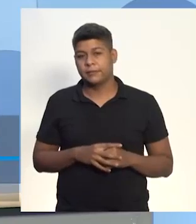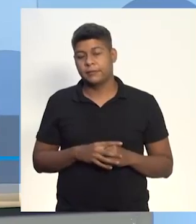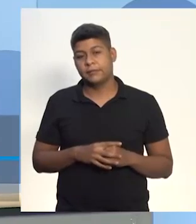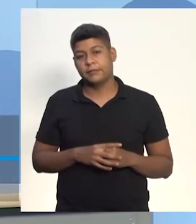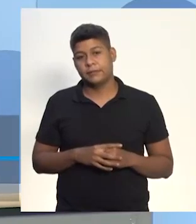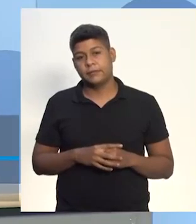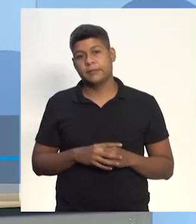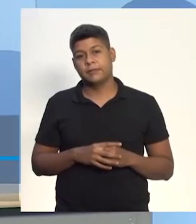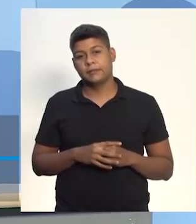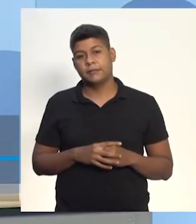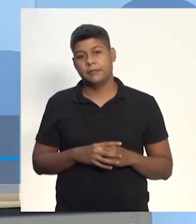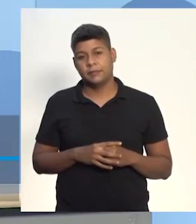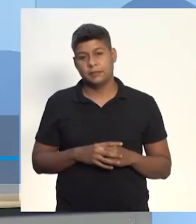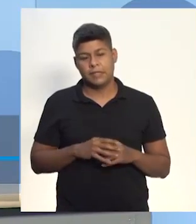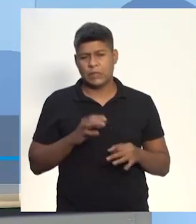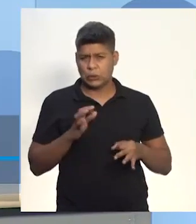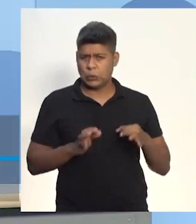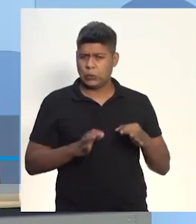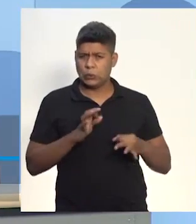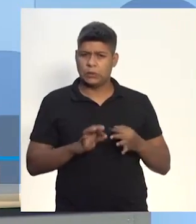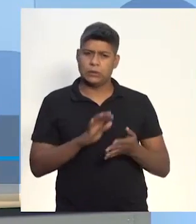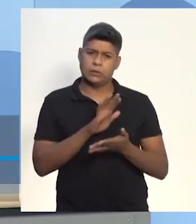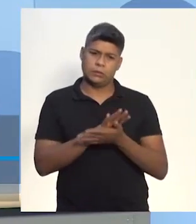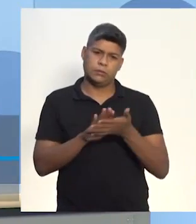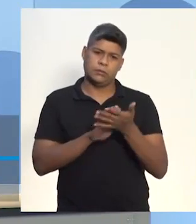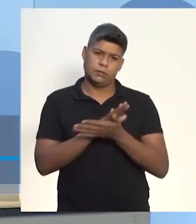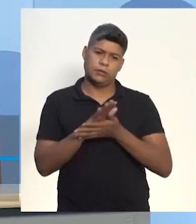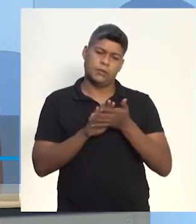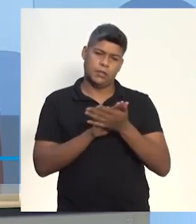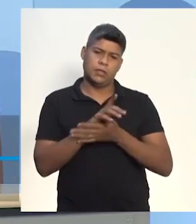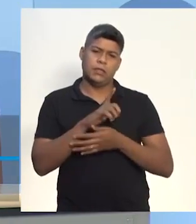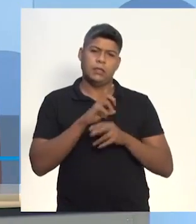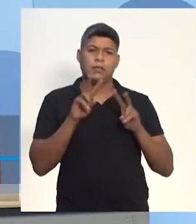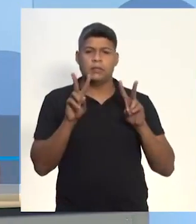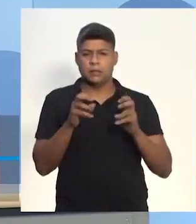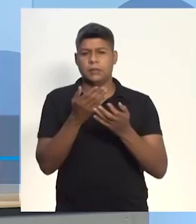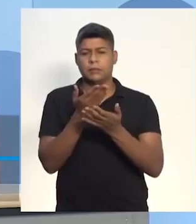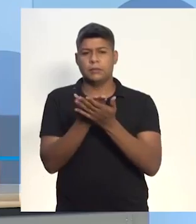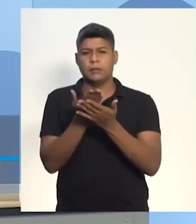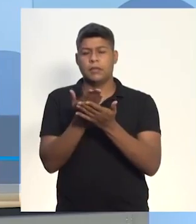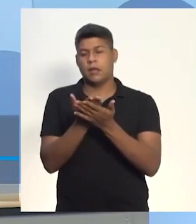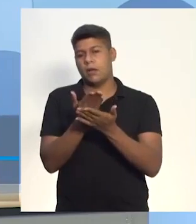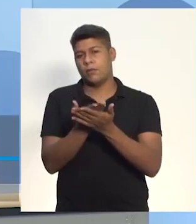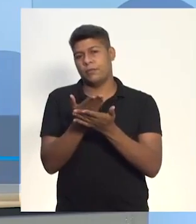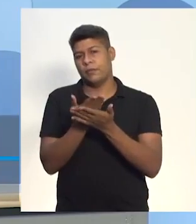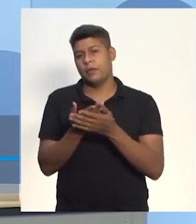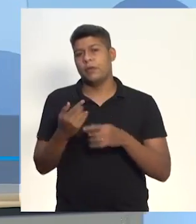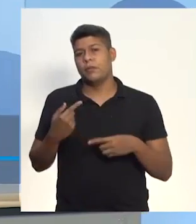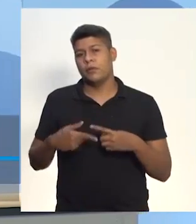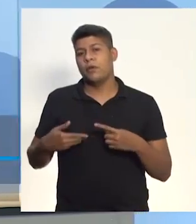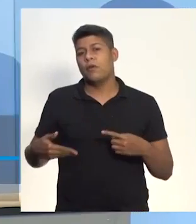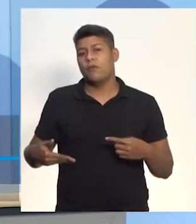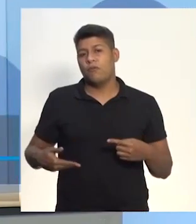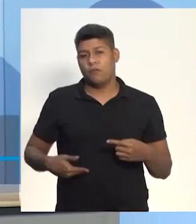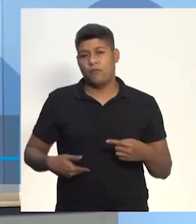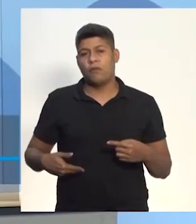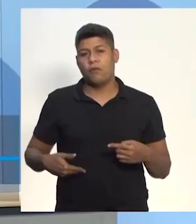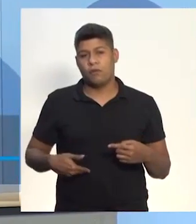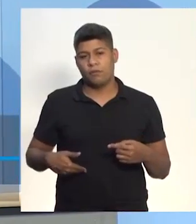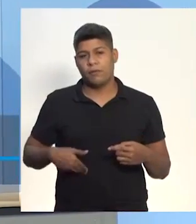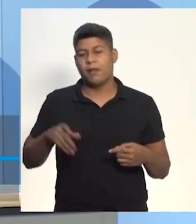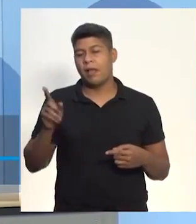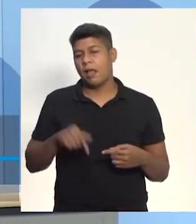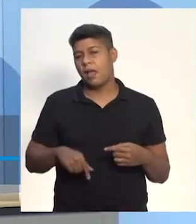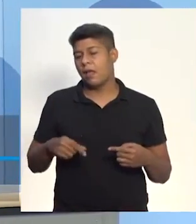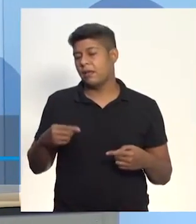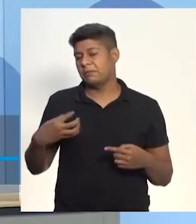É completamente injusta, né, e entra muito no tema da aula, porque a fome, sem dúvida, é uma